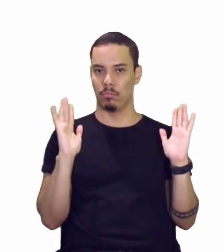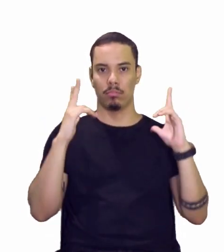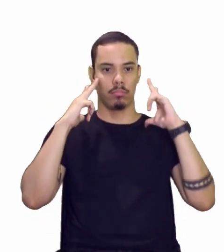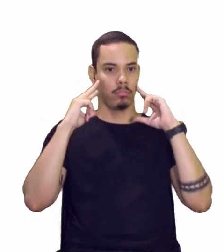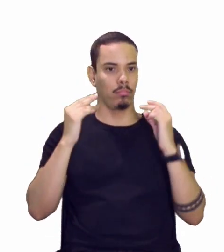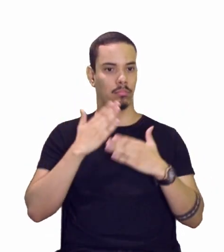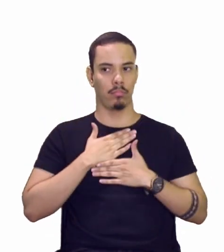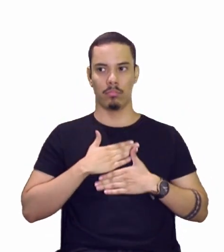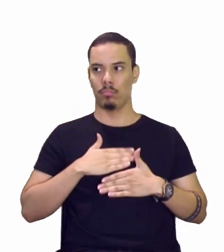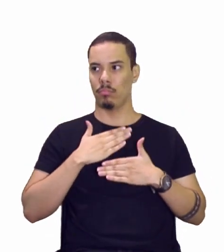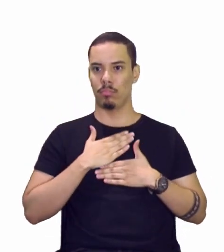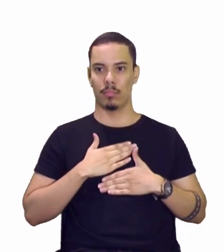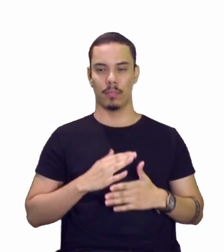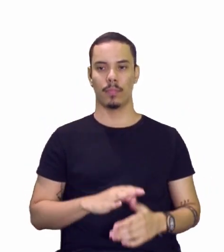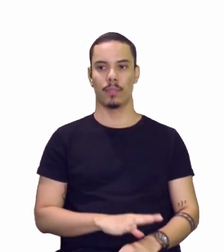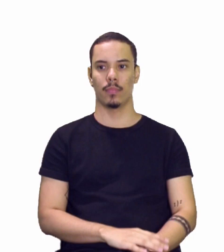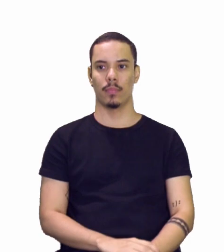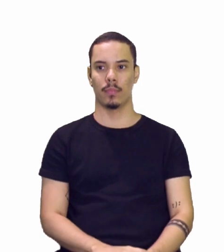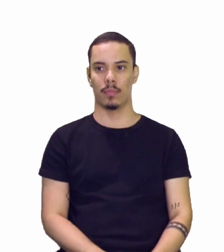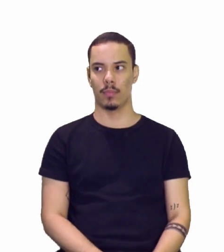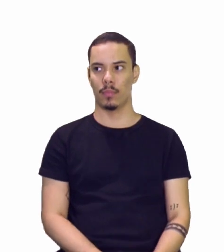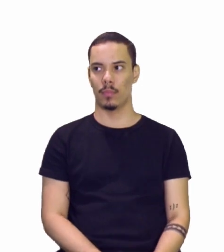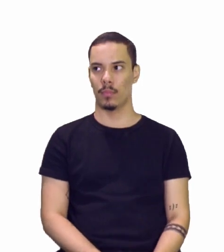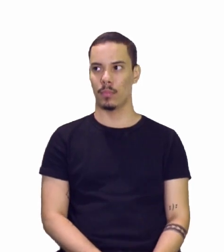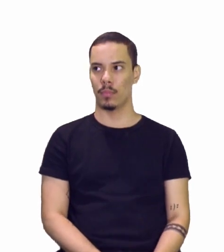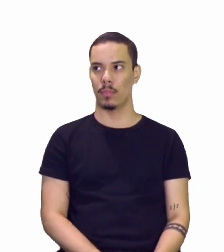tranquilo que não entra em horário de verão.